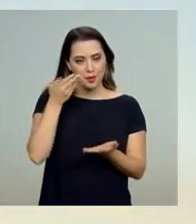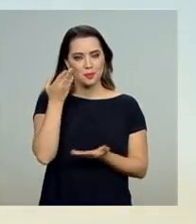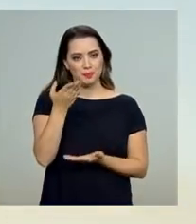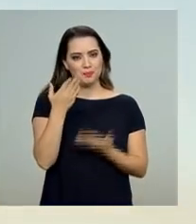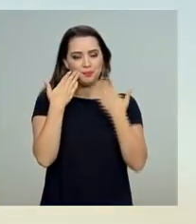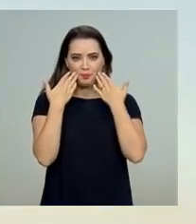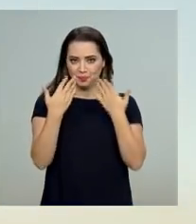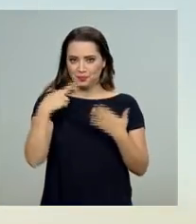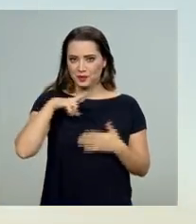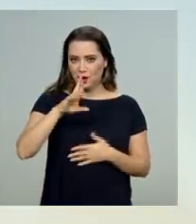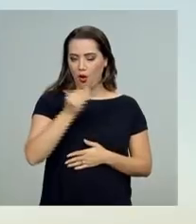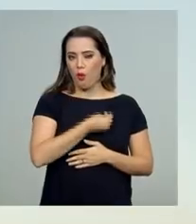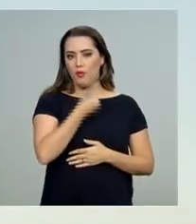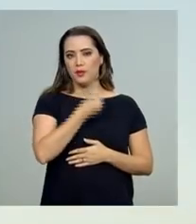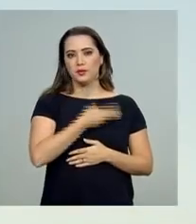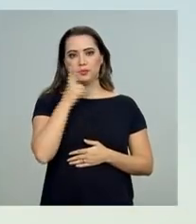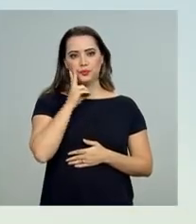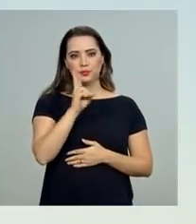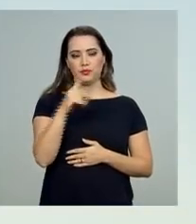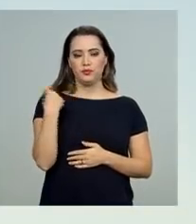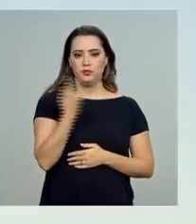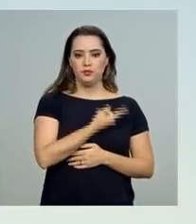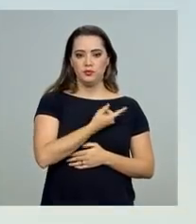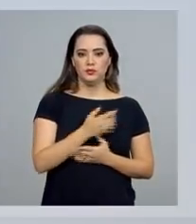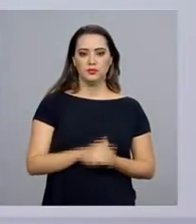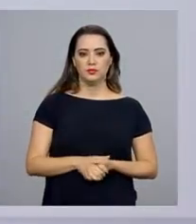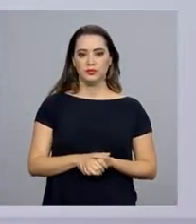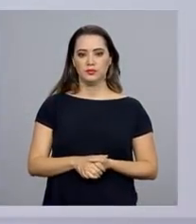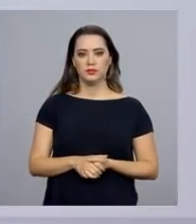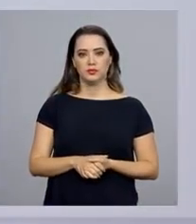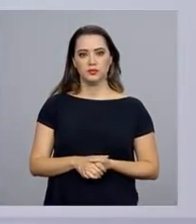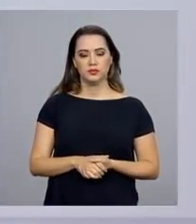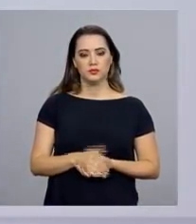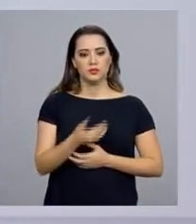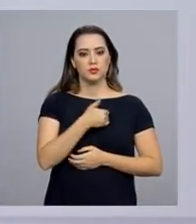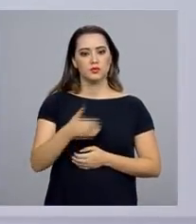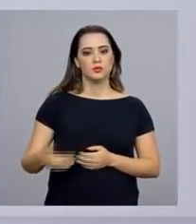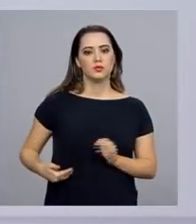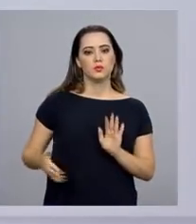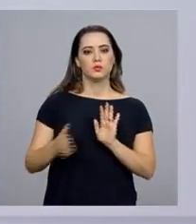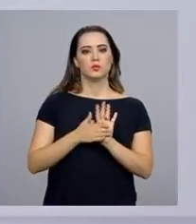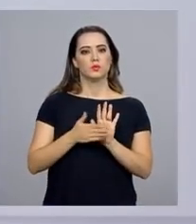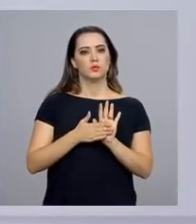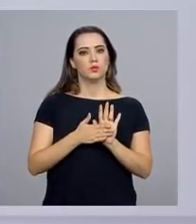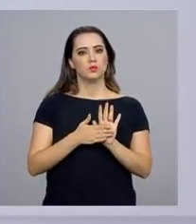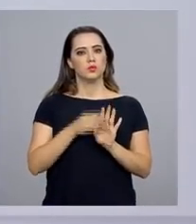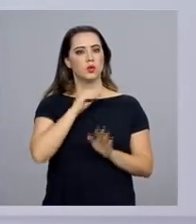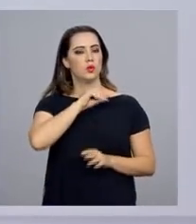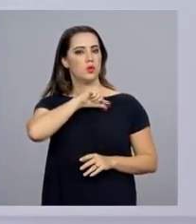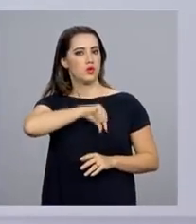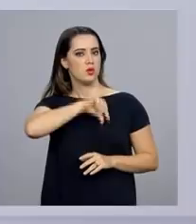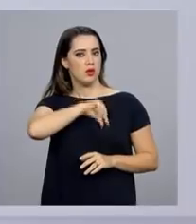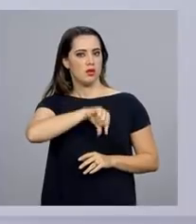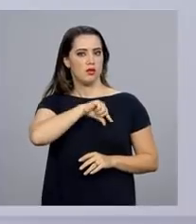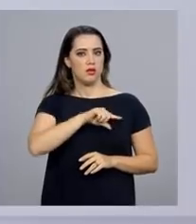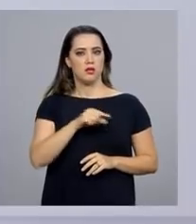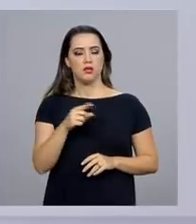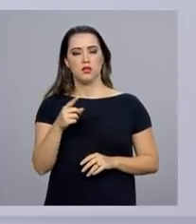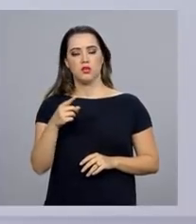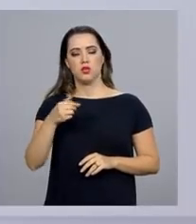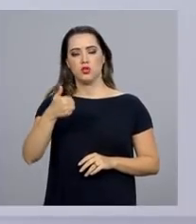transmitir o evento ao vivo acompanha com a gente o governo propôs um salário mínimo de mil e seis reais em